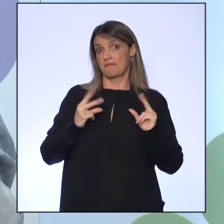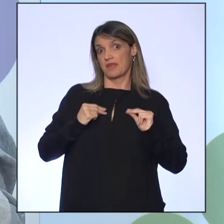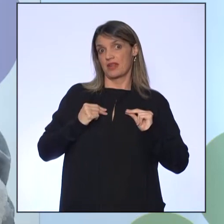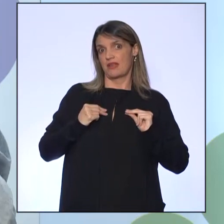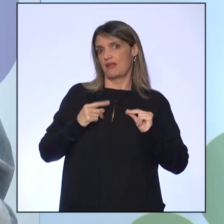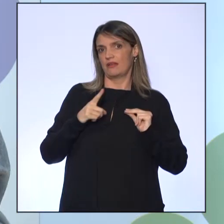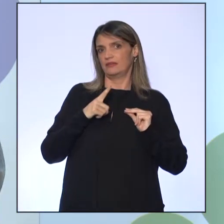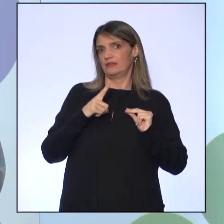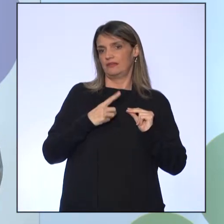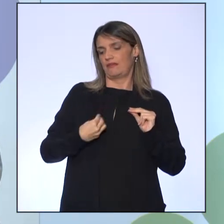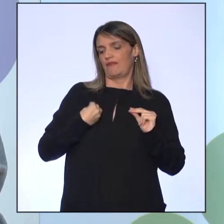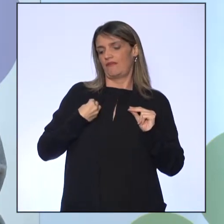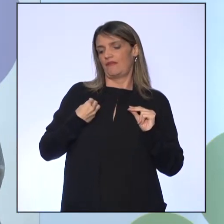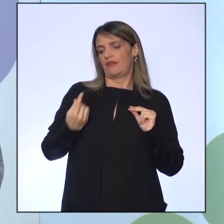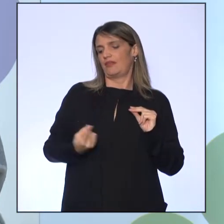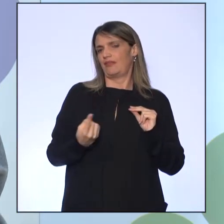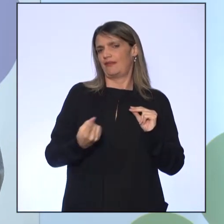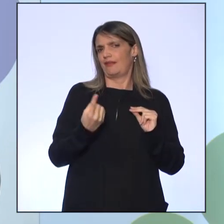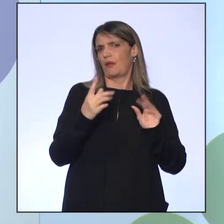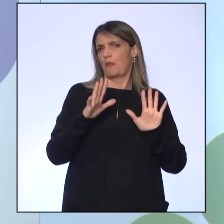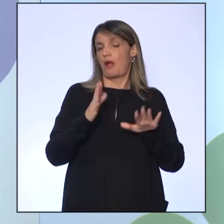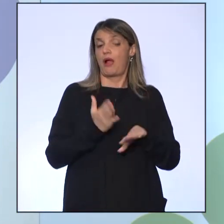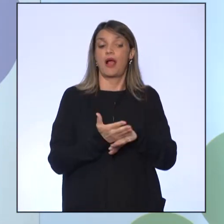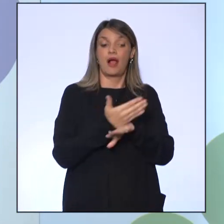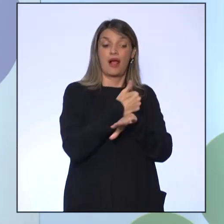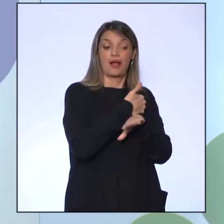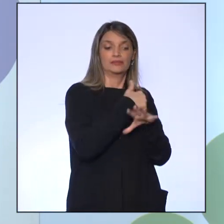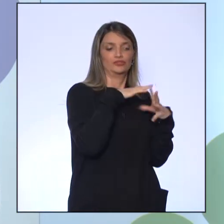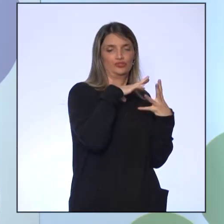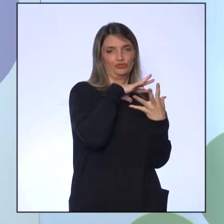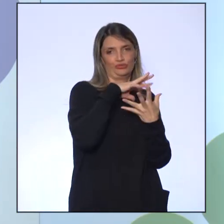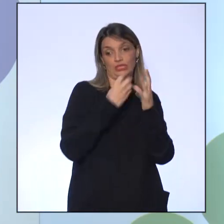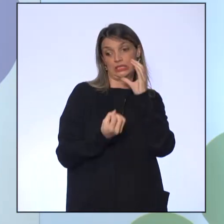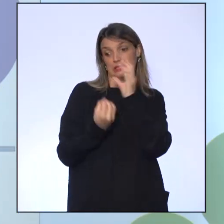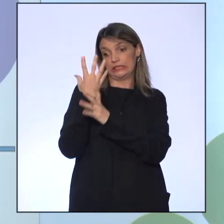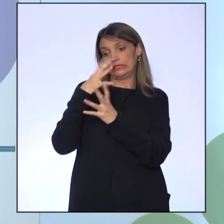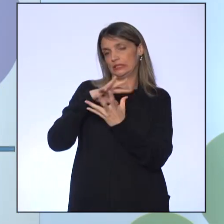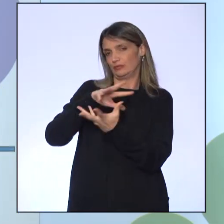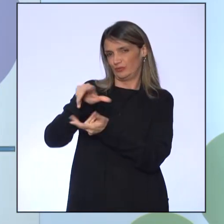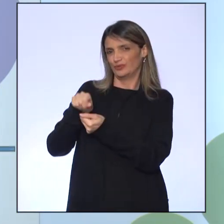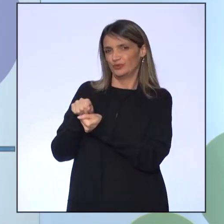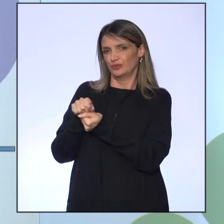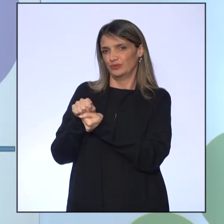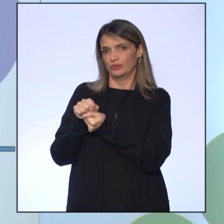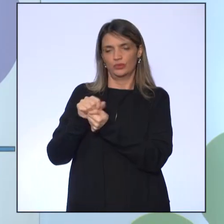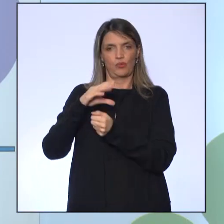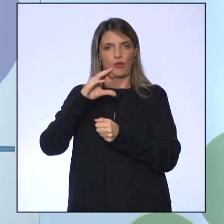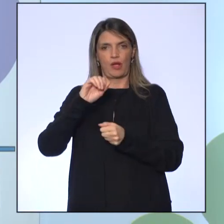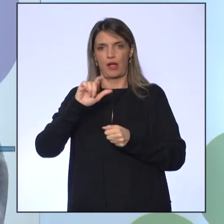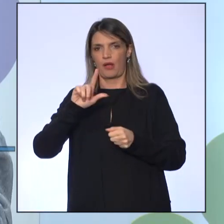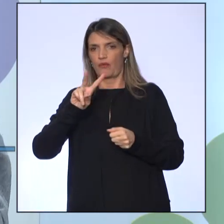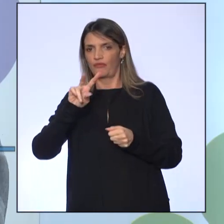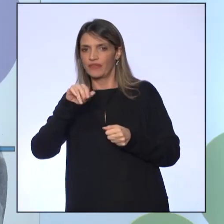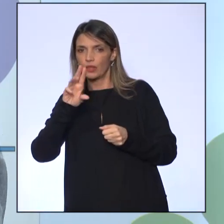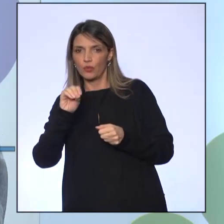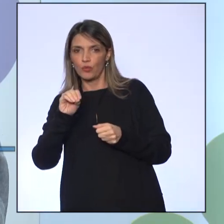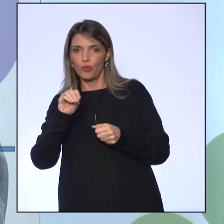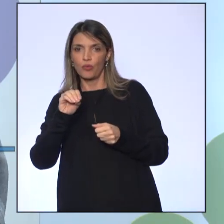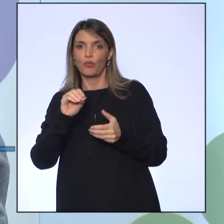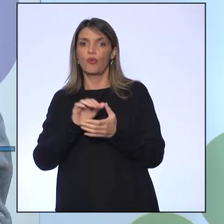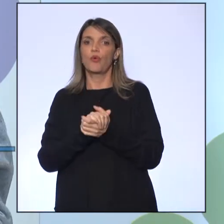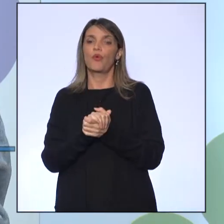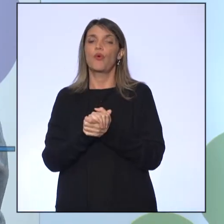uma vida eterna antes mesmo do universo ser criado, tá? Esse é o princípio de Calvino, que a gente também chama de princípio